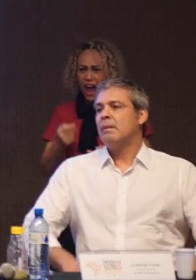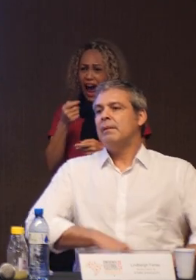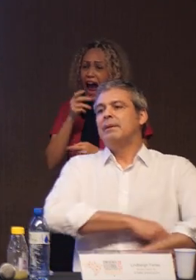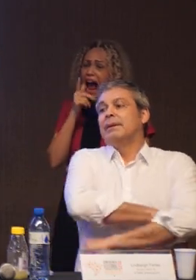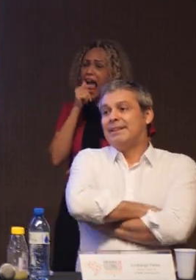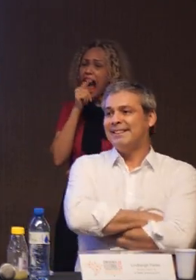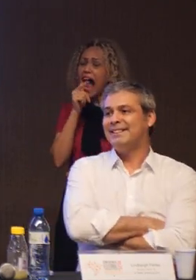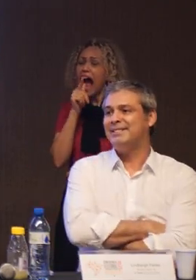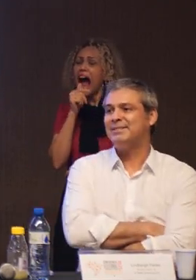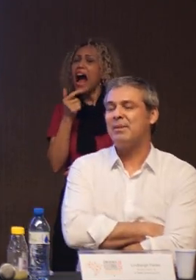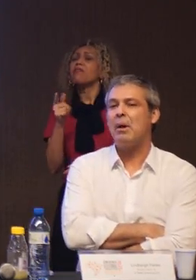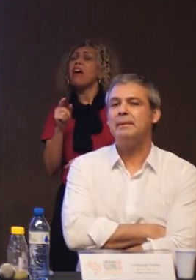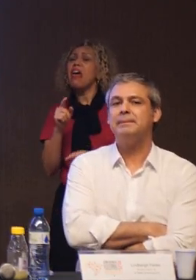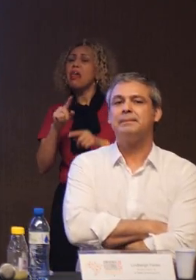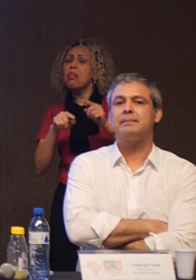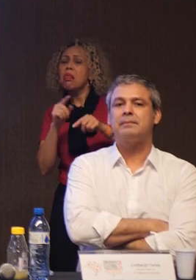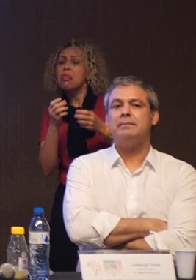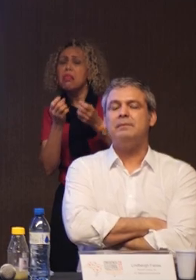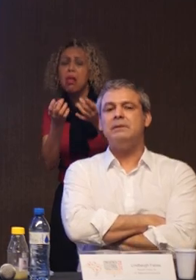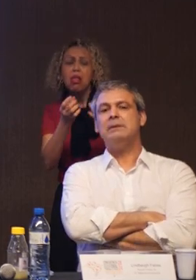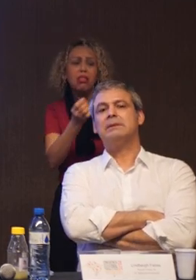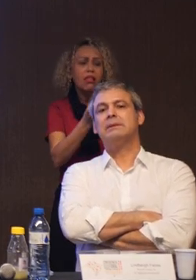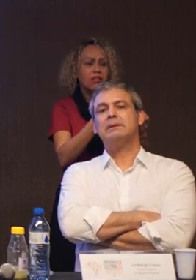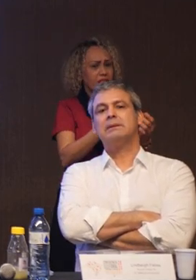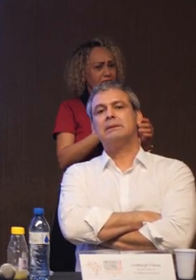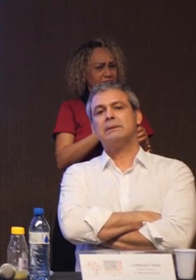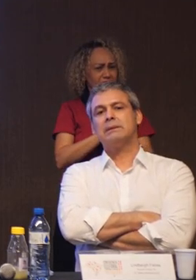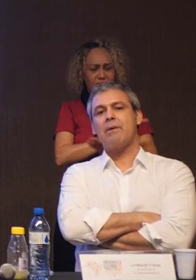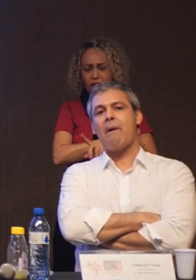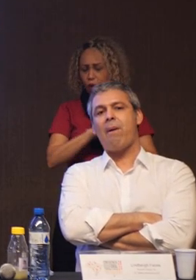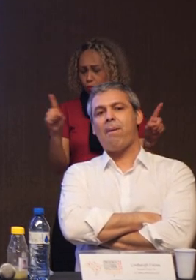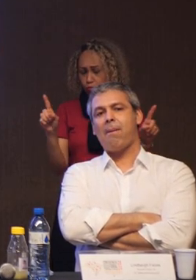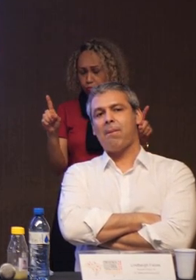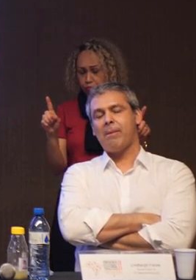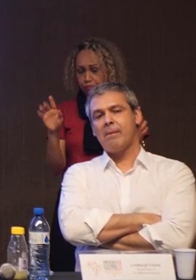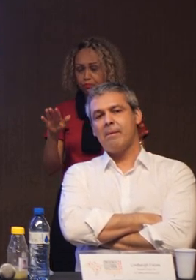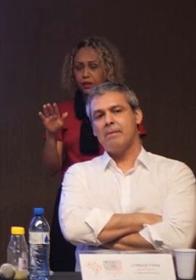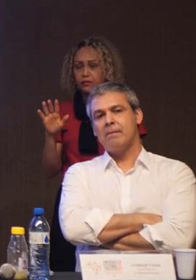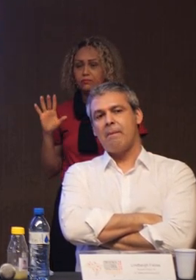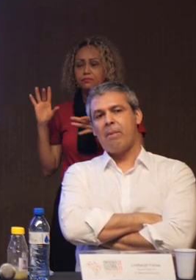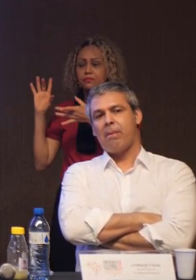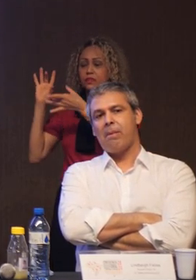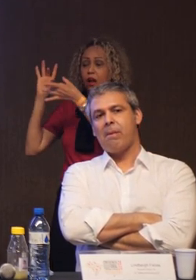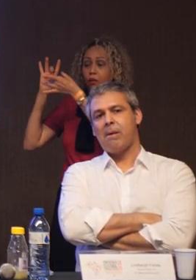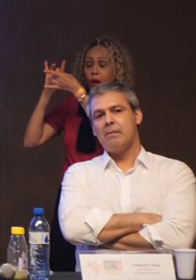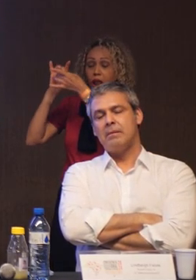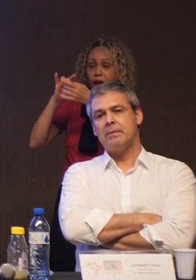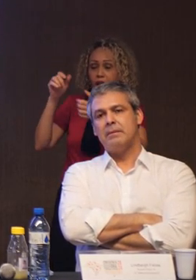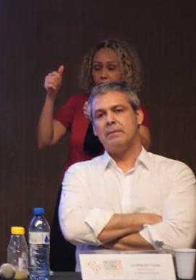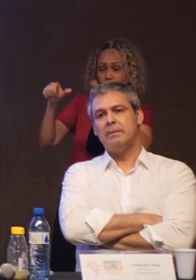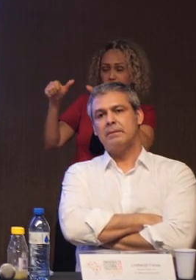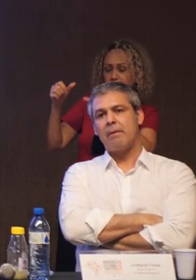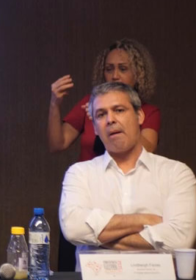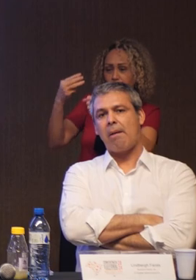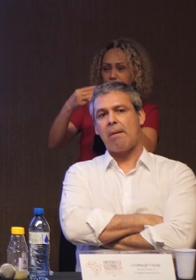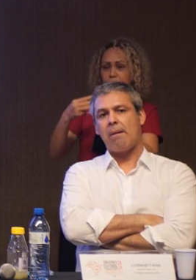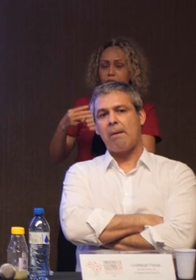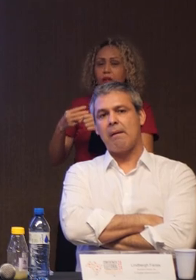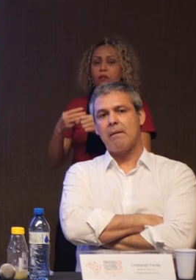nós não é mercadoria. Então a análise da conjuntura municipal deve mapear